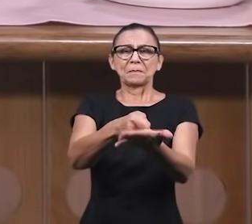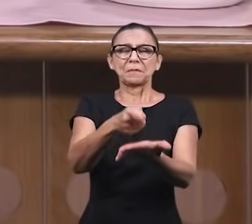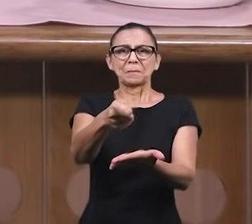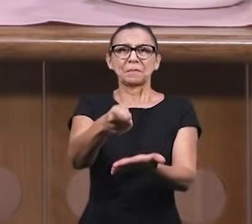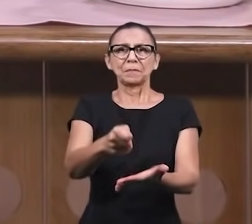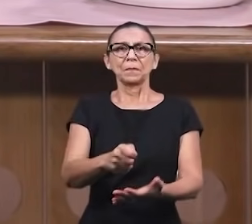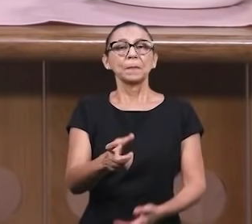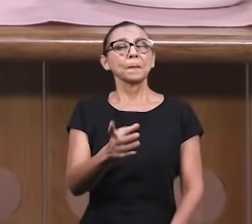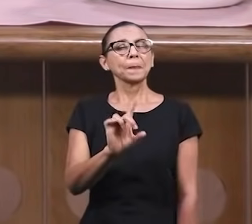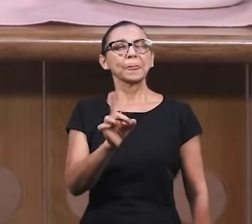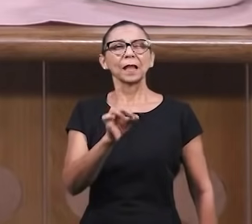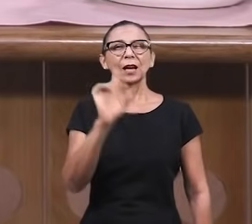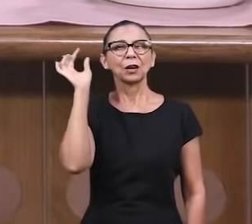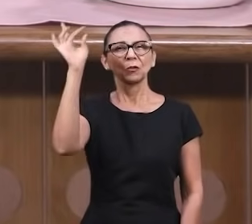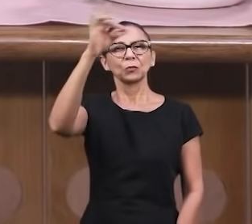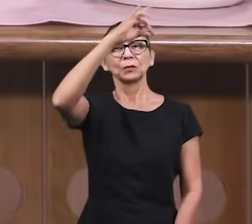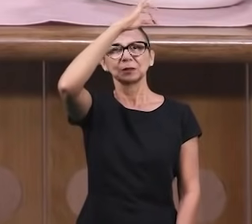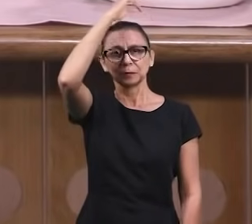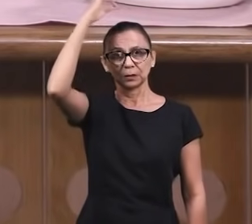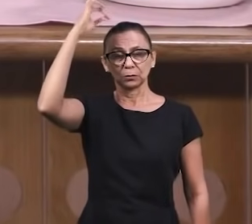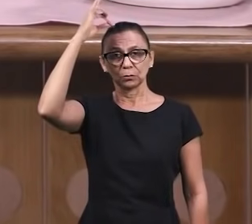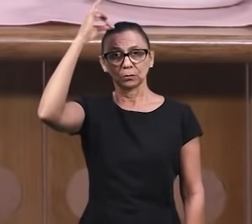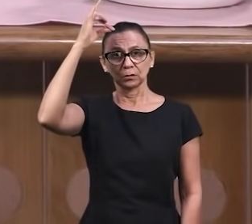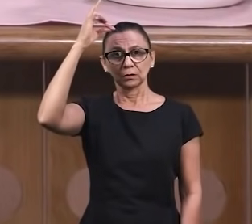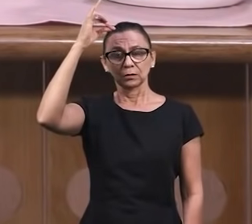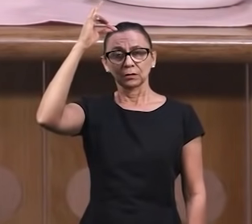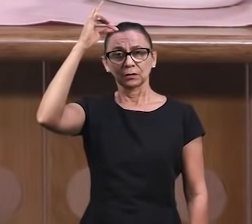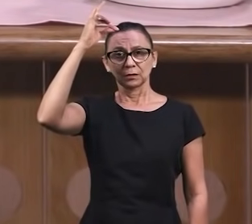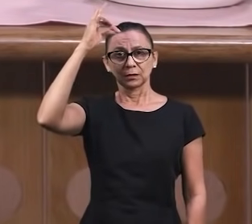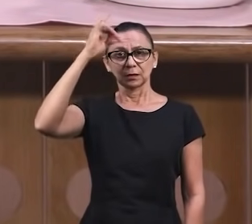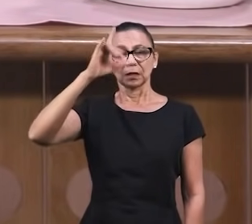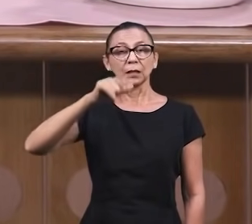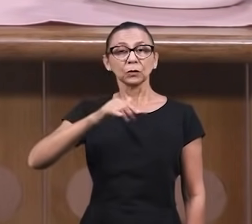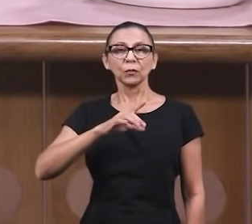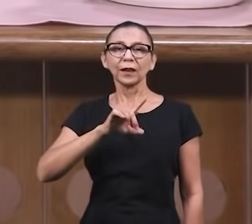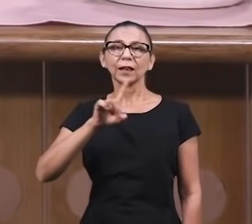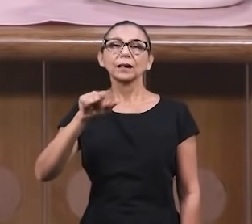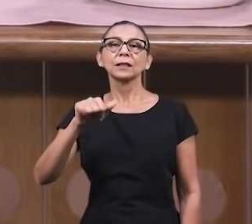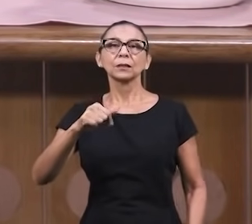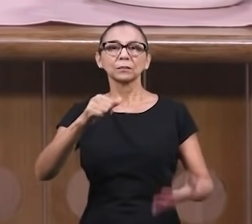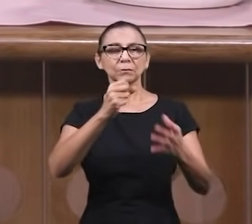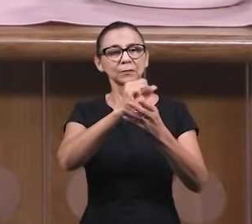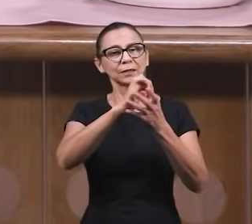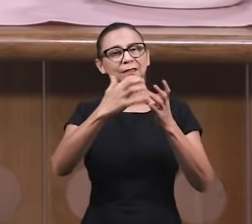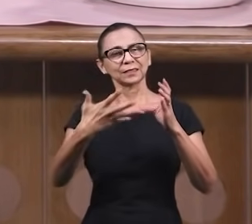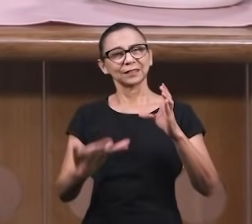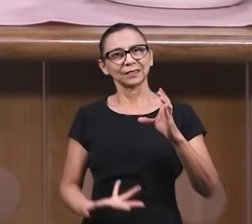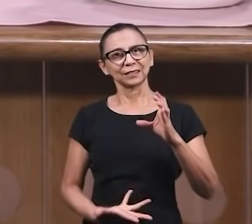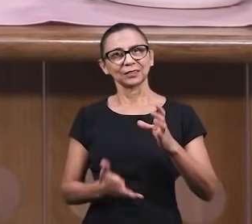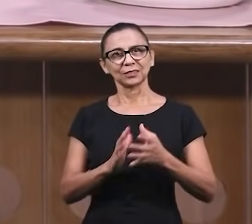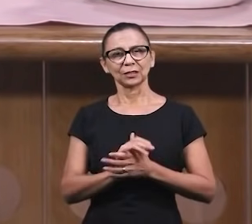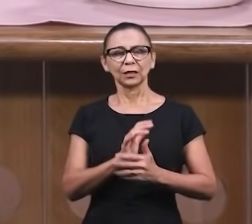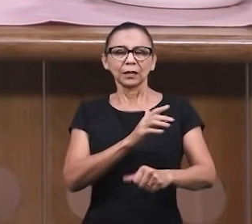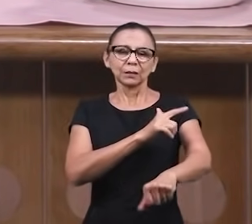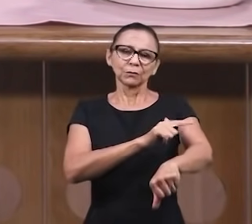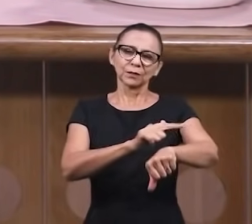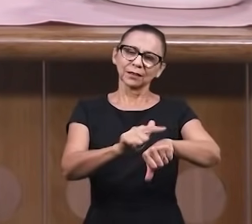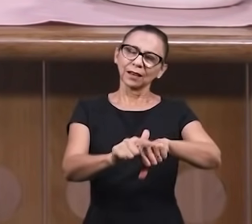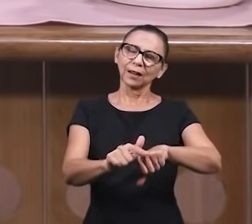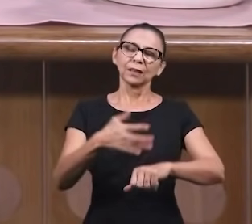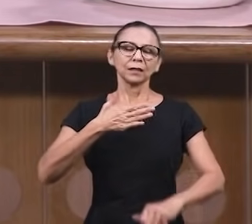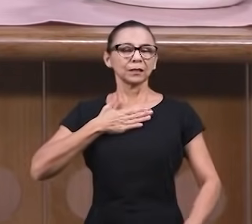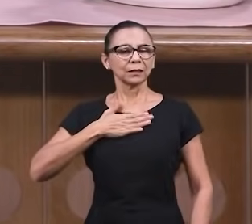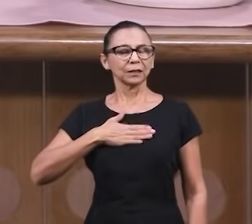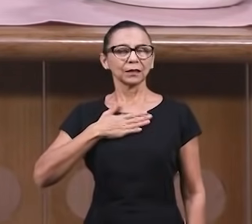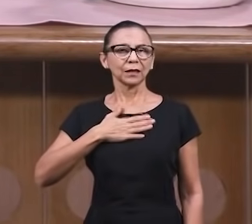o Espírito de Deus, repito o que eu disse agora há pouco, ele é manso, ele é suave. Ele